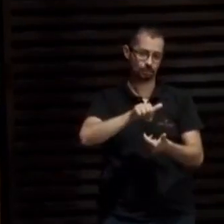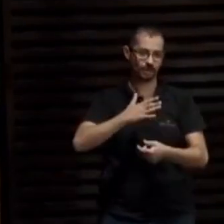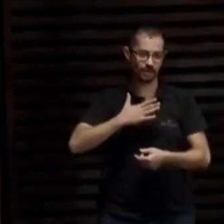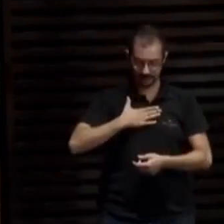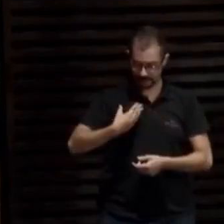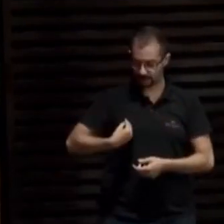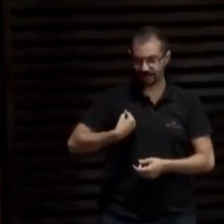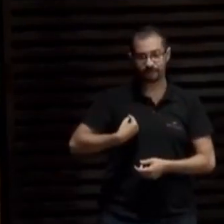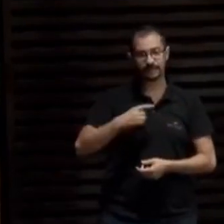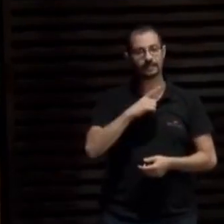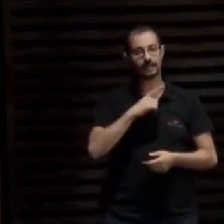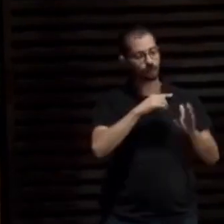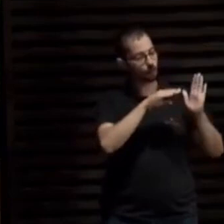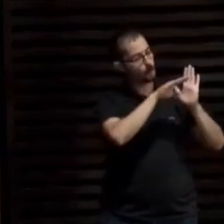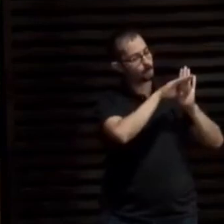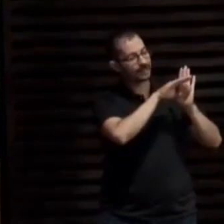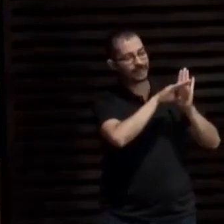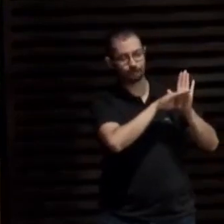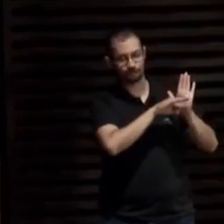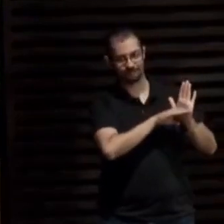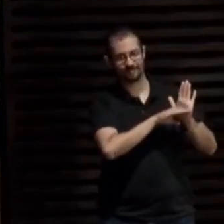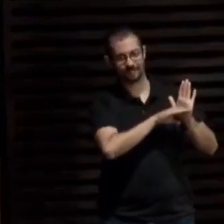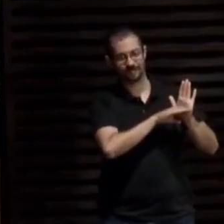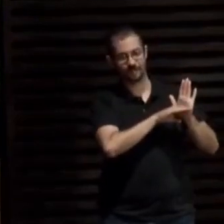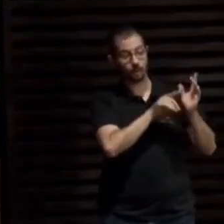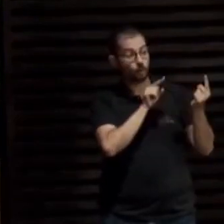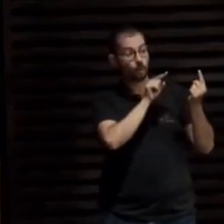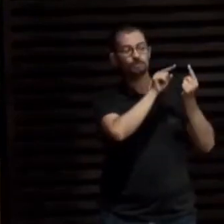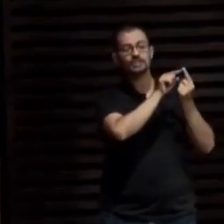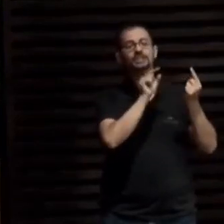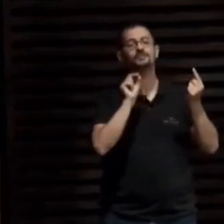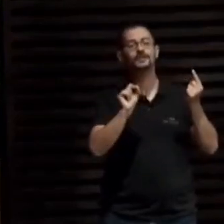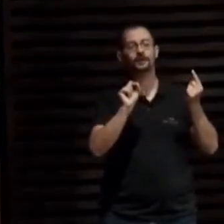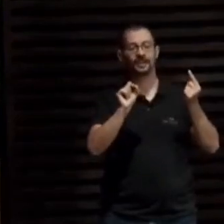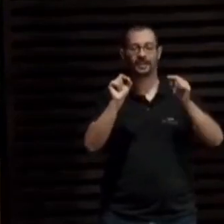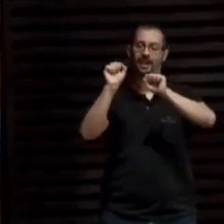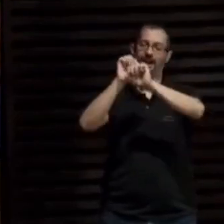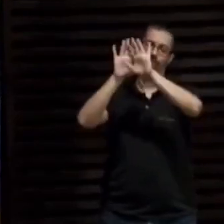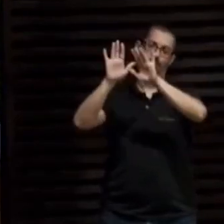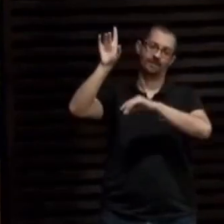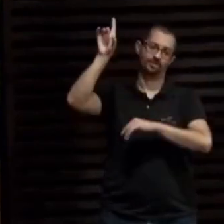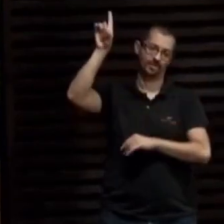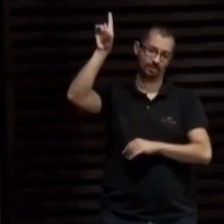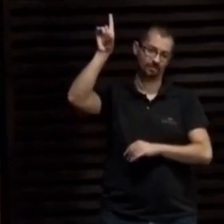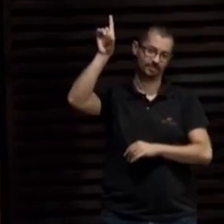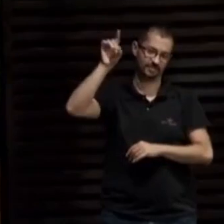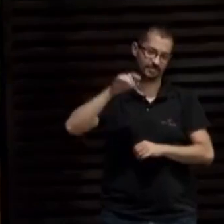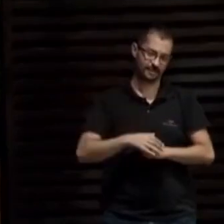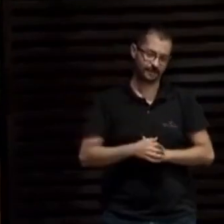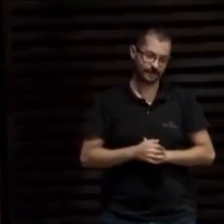um propósito, e o propósito é a glória do meu Pai. Versículo